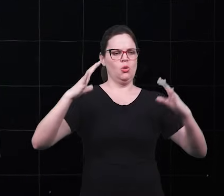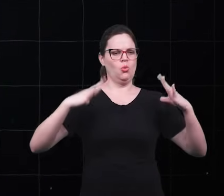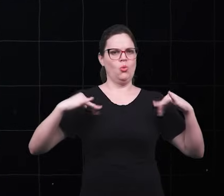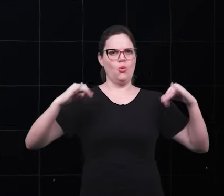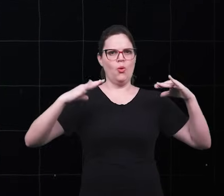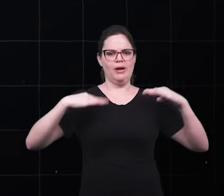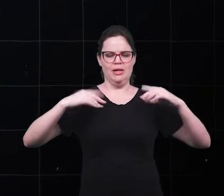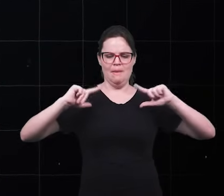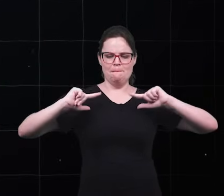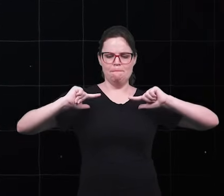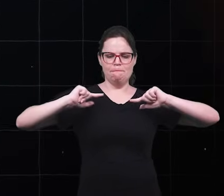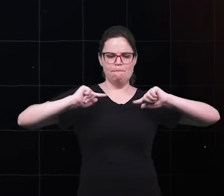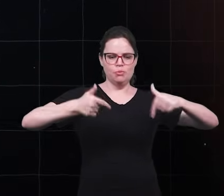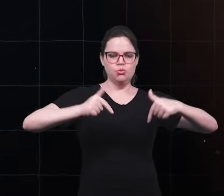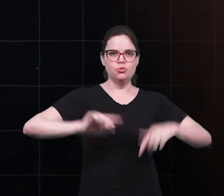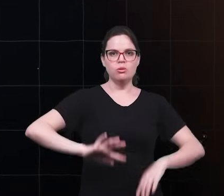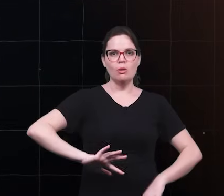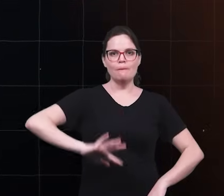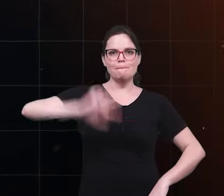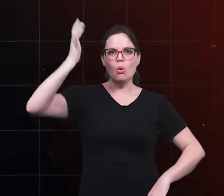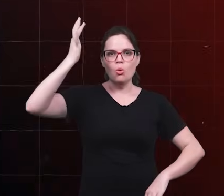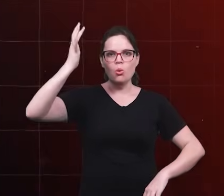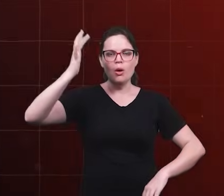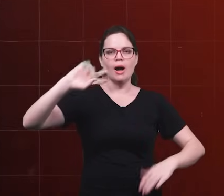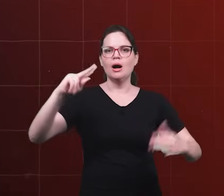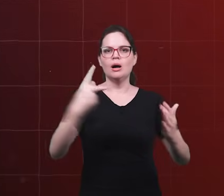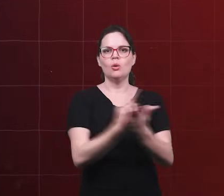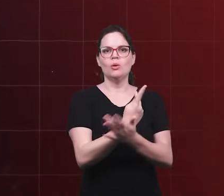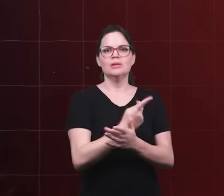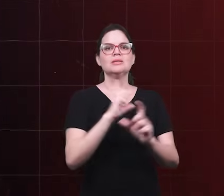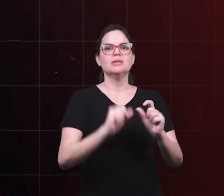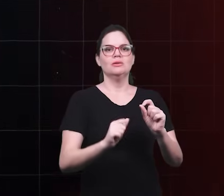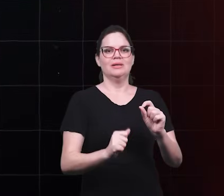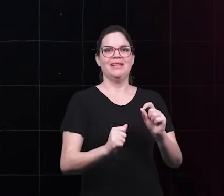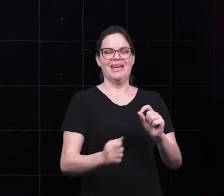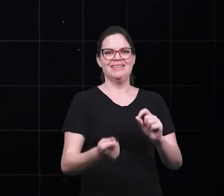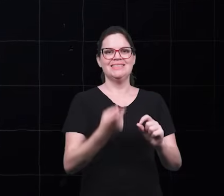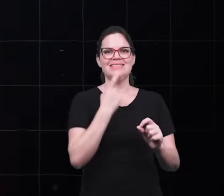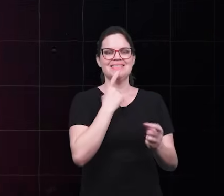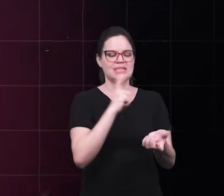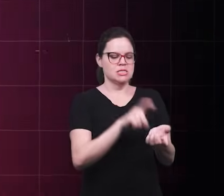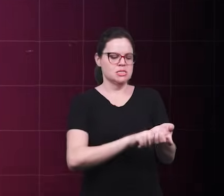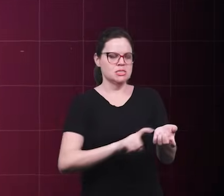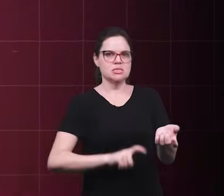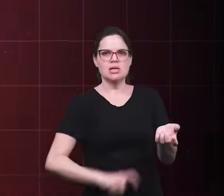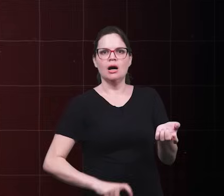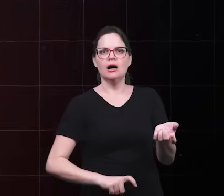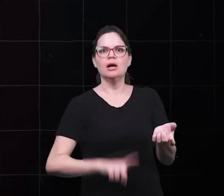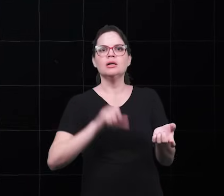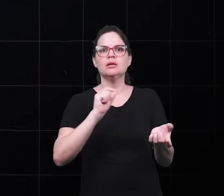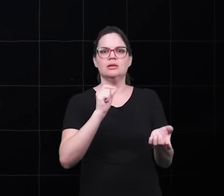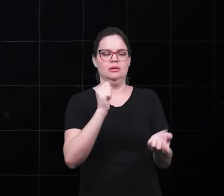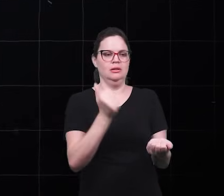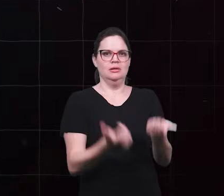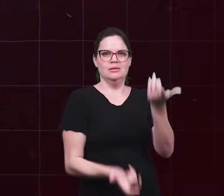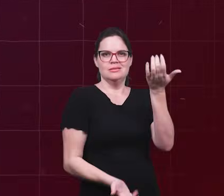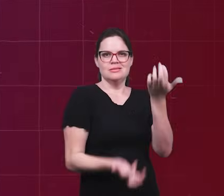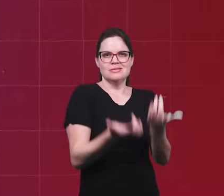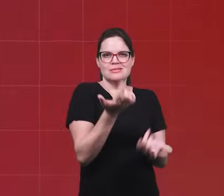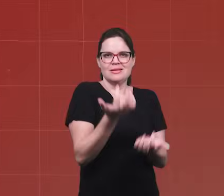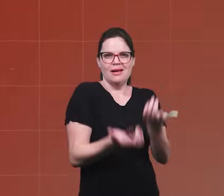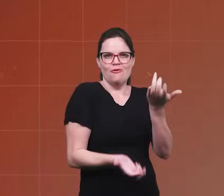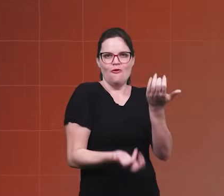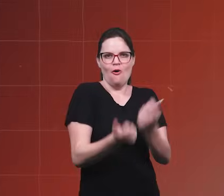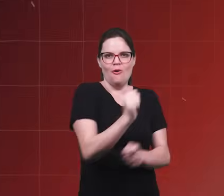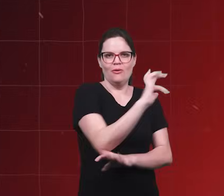a sua trombeta, e houve saraiva e fogo misturado com sangue, e foram lançados na terra, que foi queimada